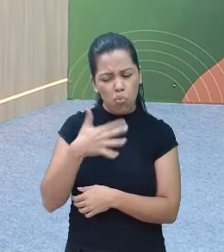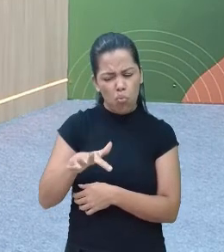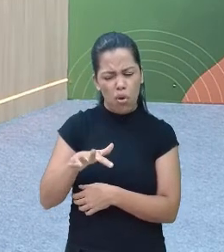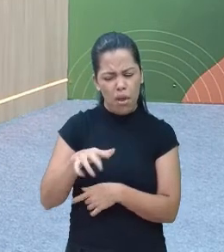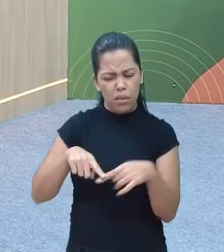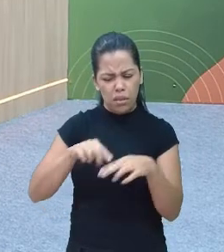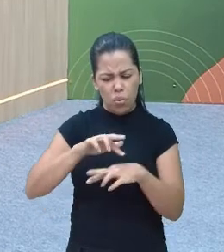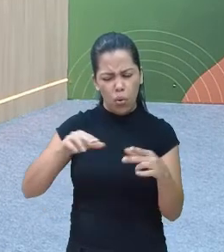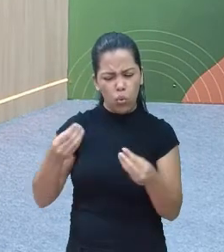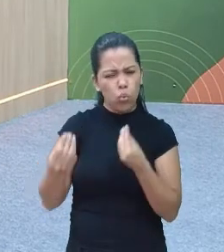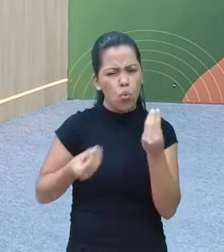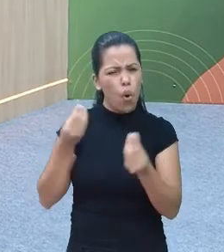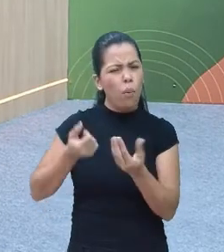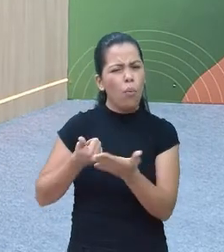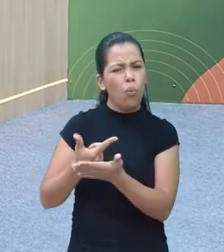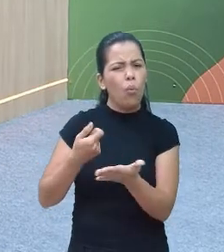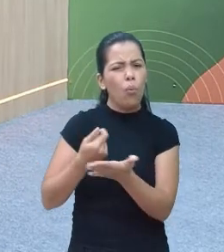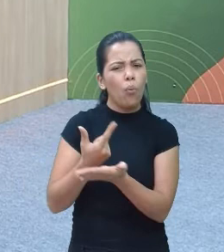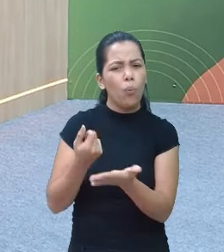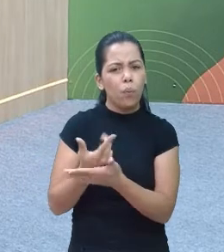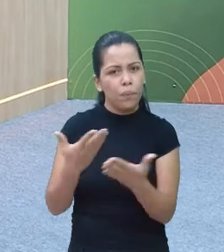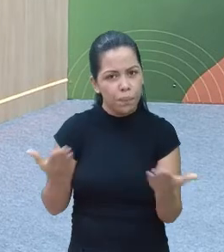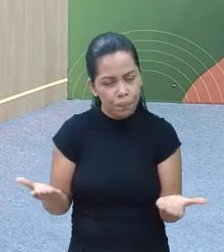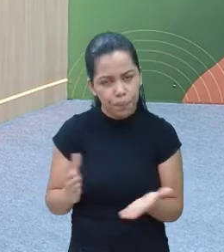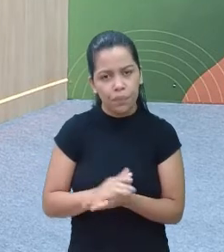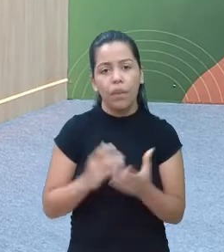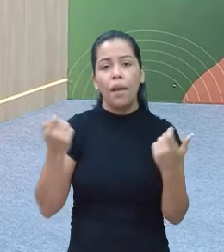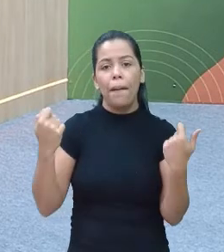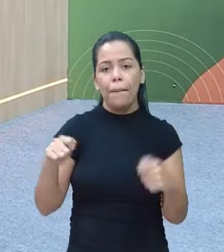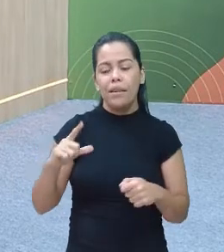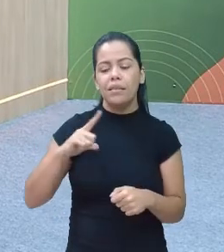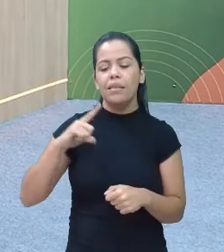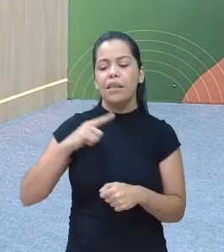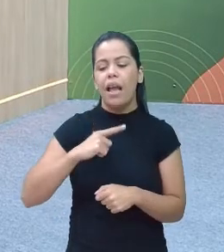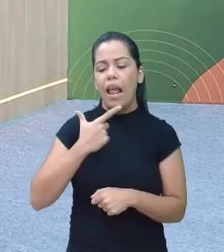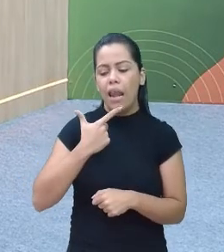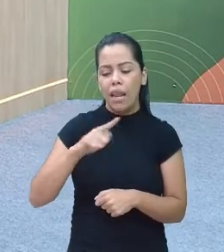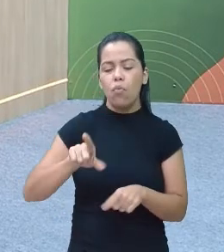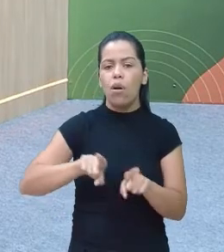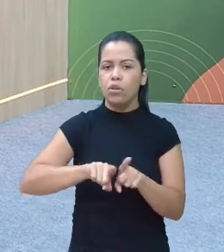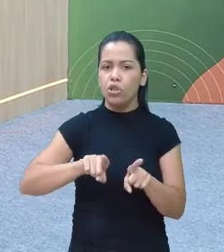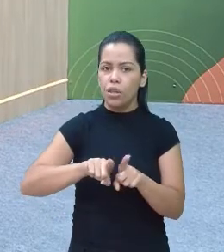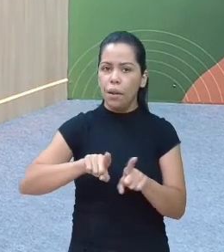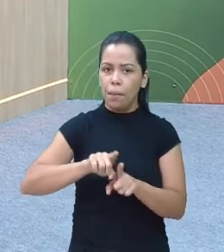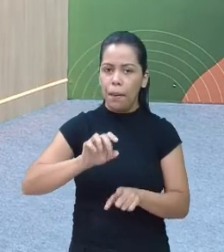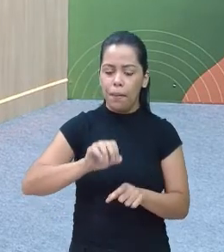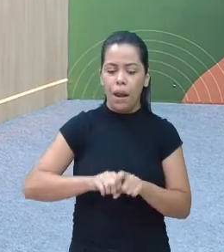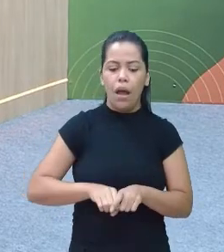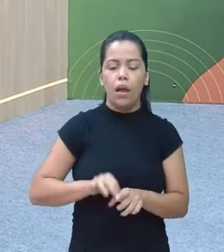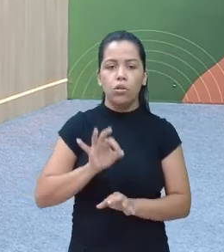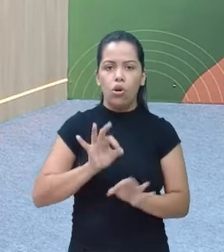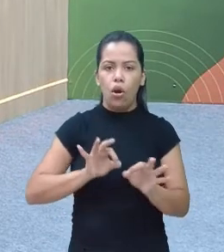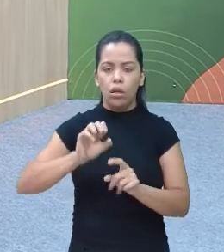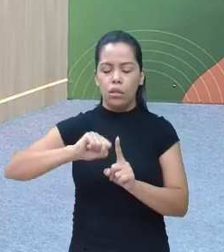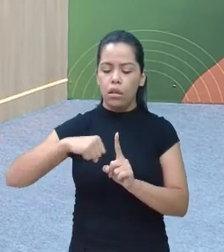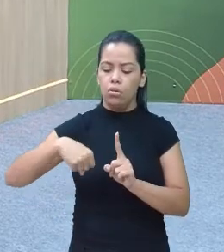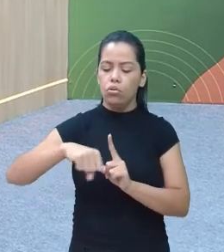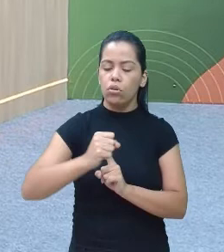é, né? E a linguagem precisa ser legal, adequar-se socialmente. Tá certo?